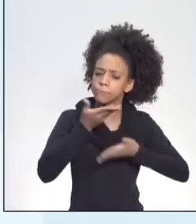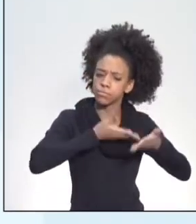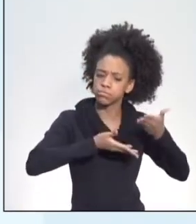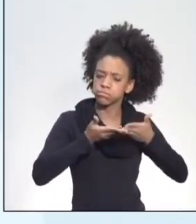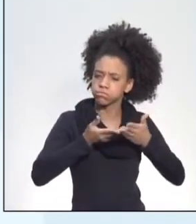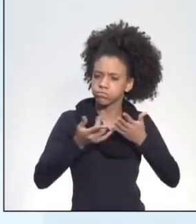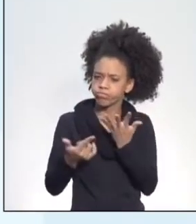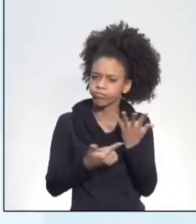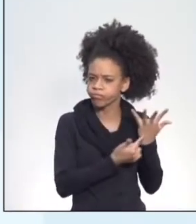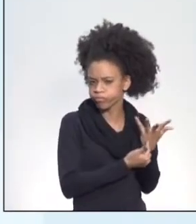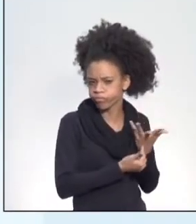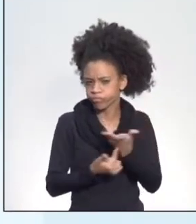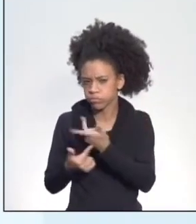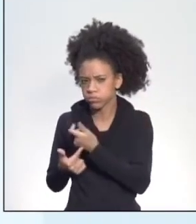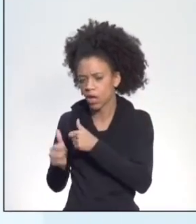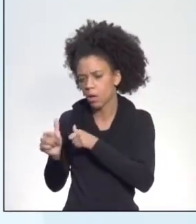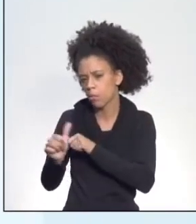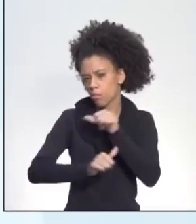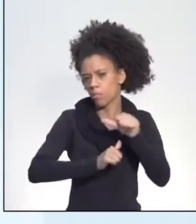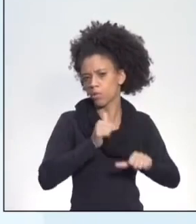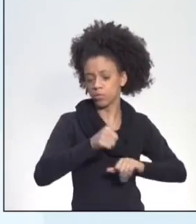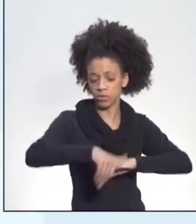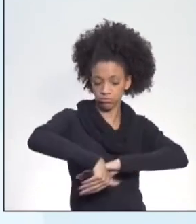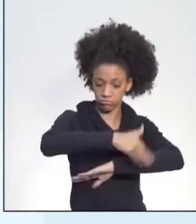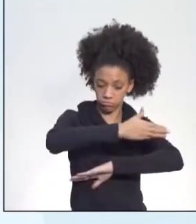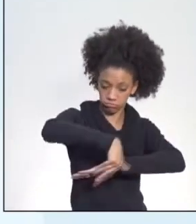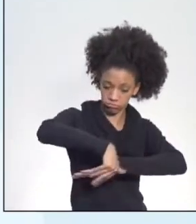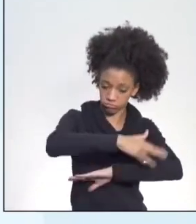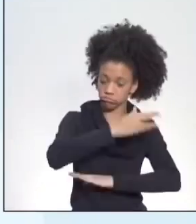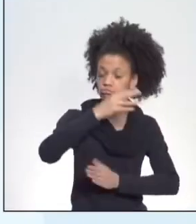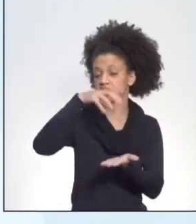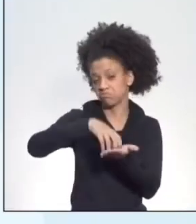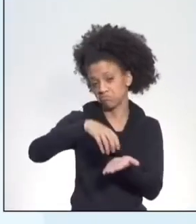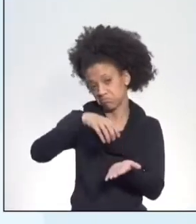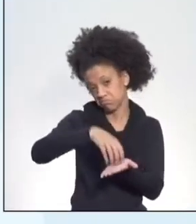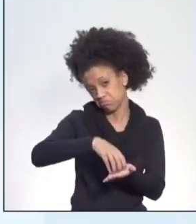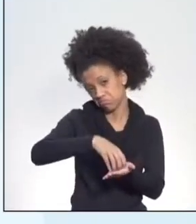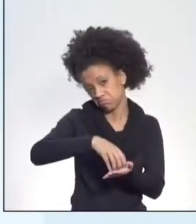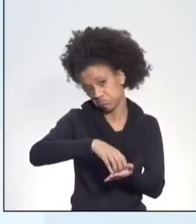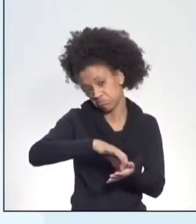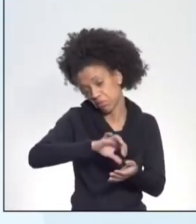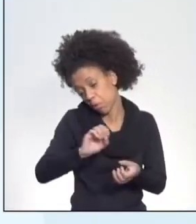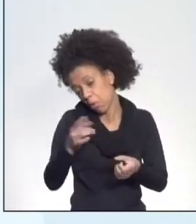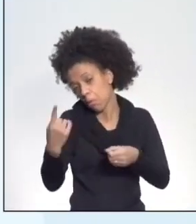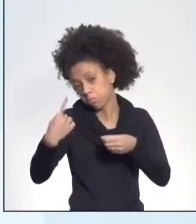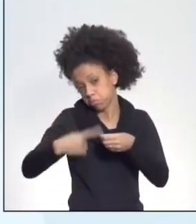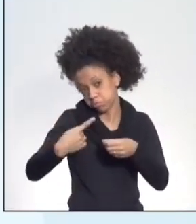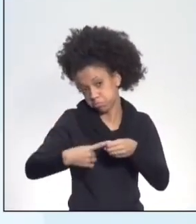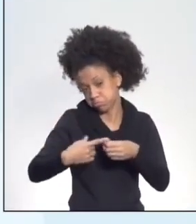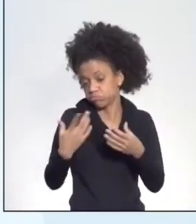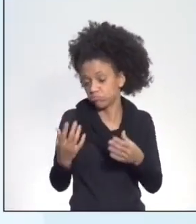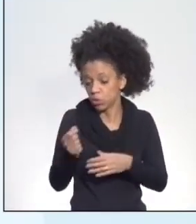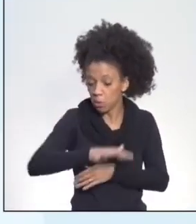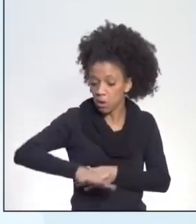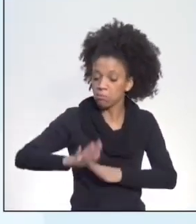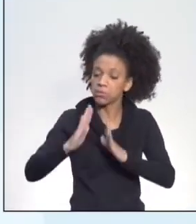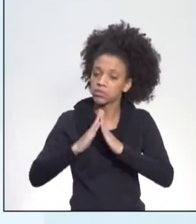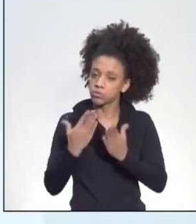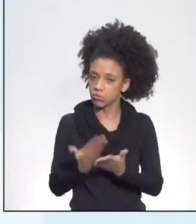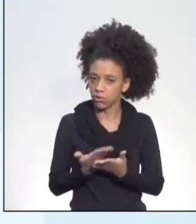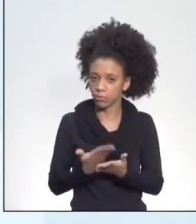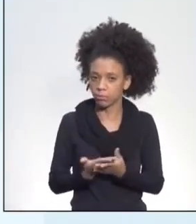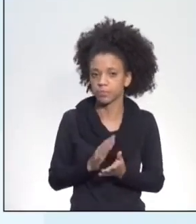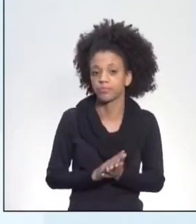para mudar a realidade da minha cidade, do meu bairro, né? Ou até mesmo ali, né, do meu ambiente escolar. Tá?